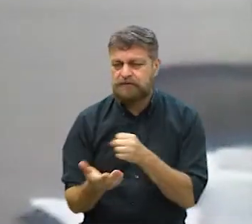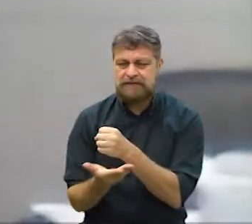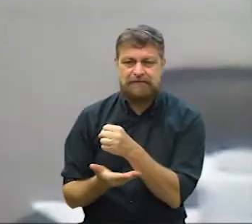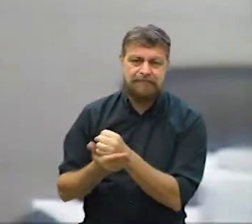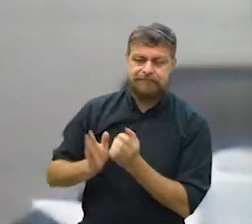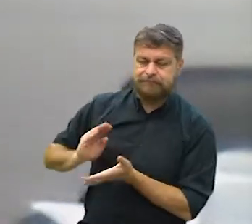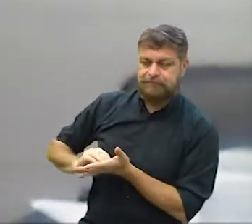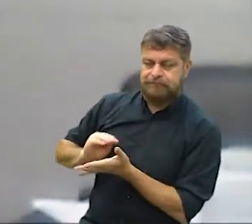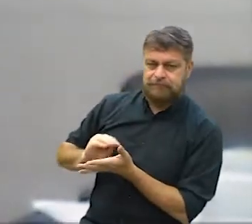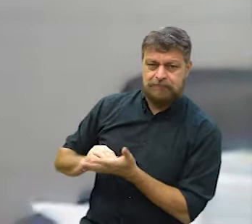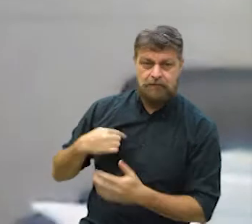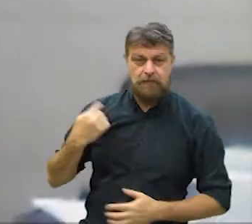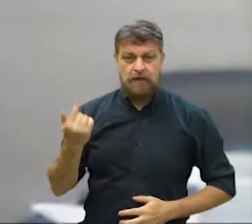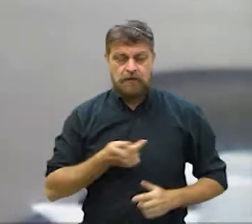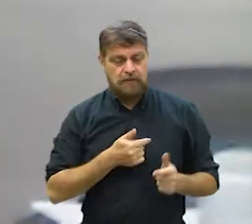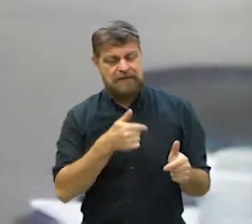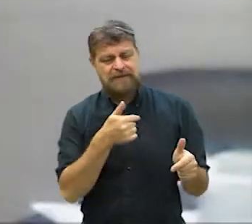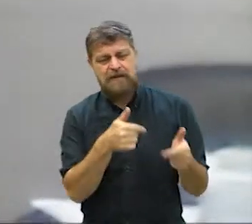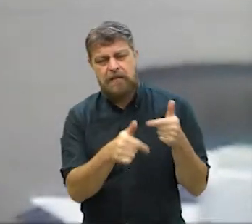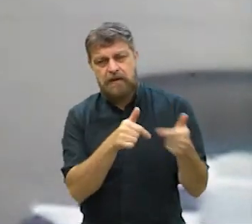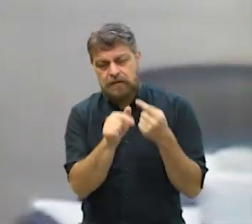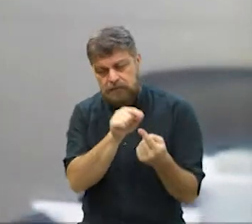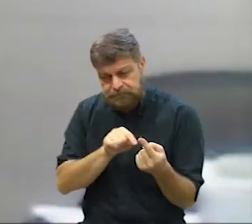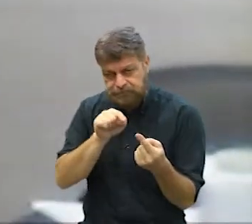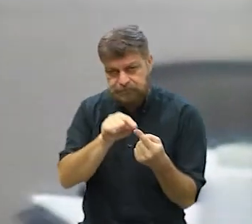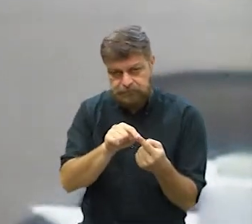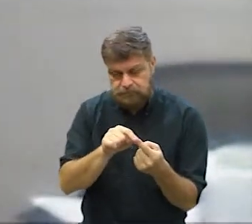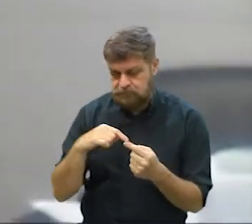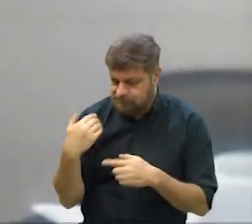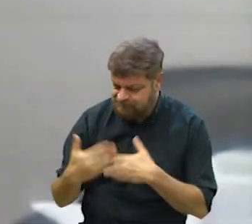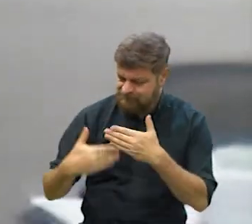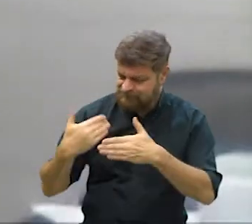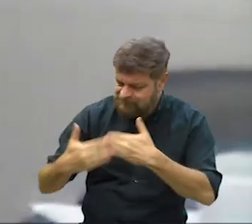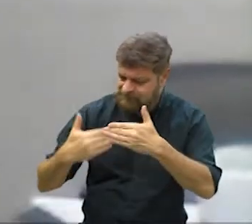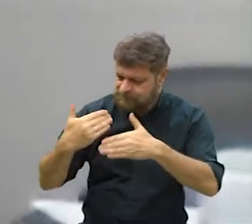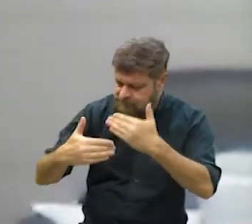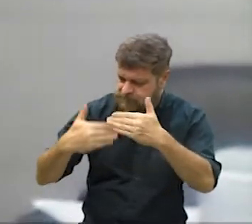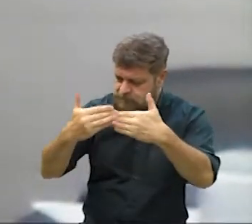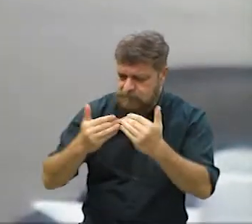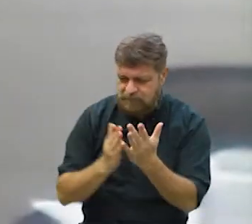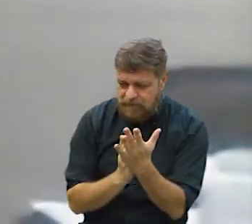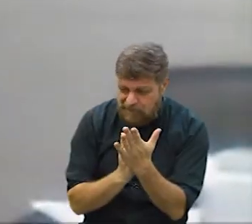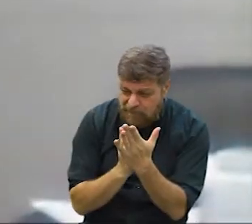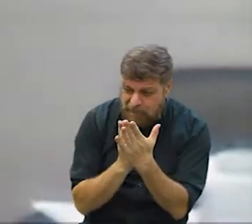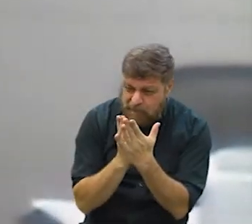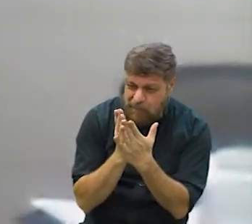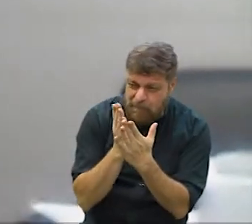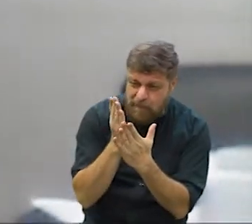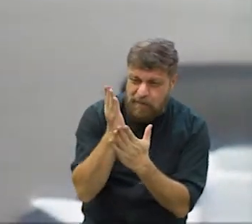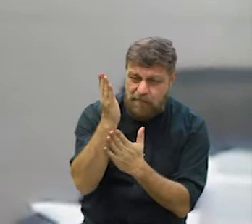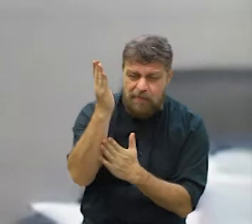Então, nós estamos trabalhando para avançar e para termos